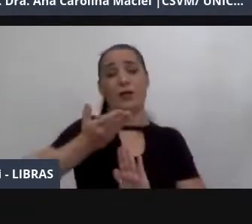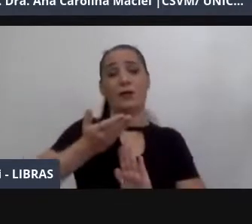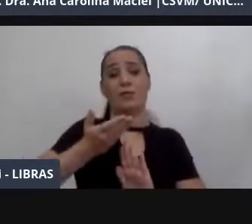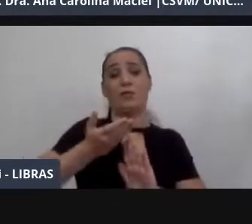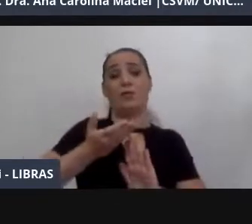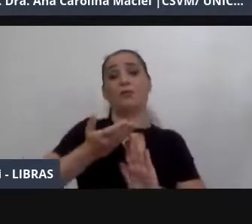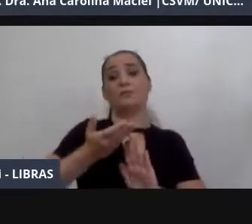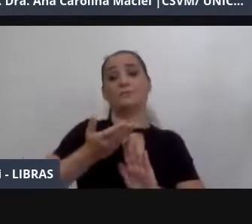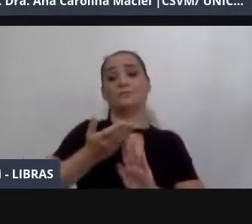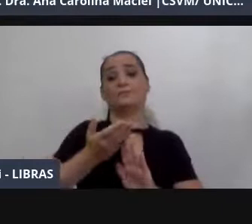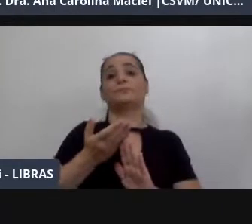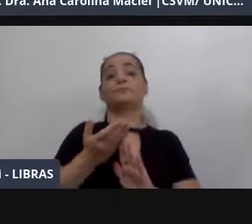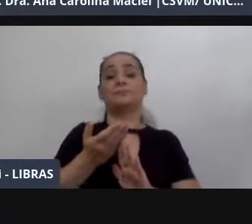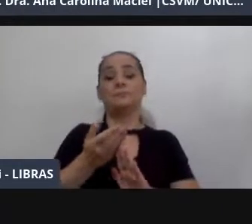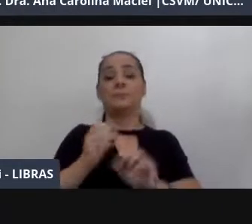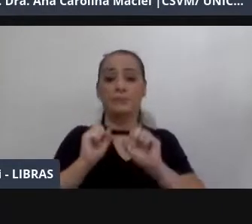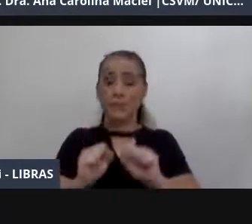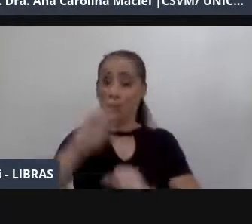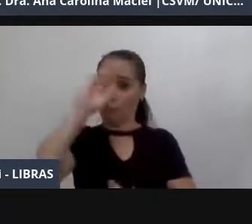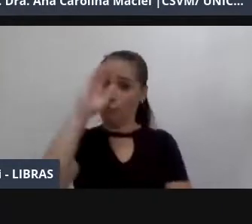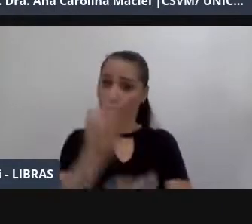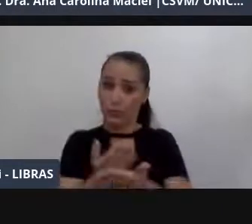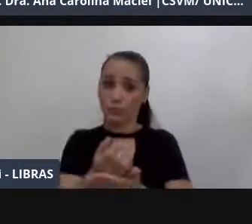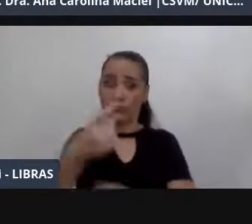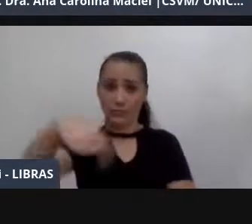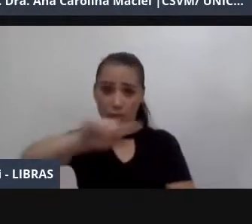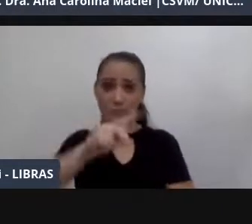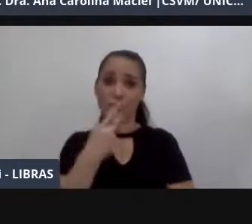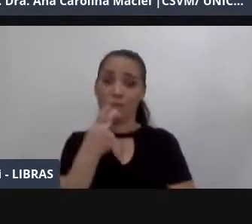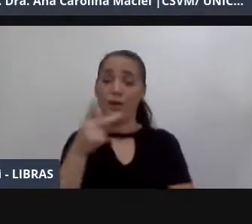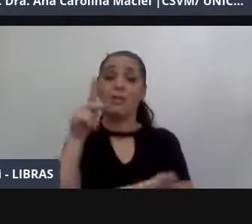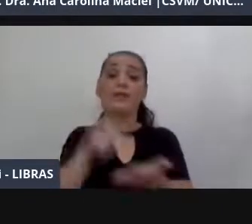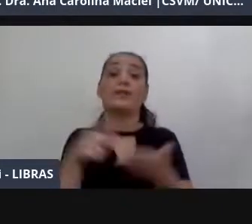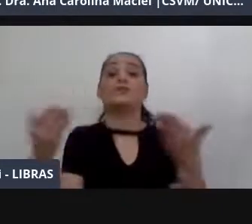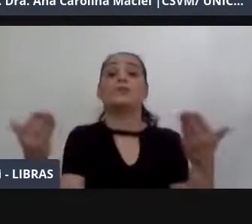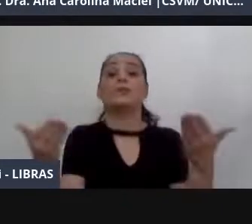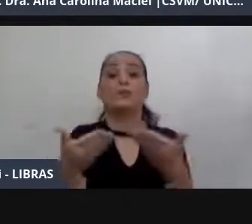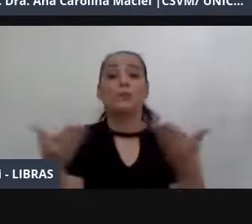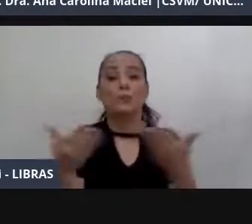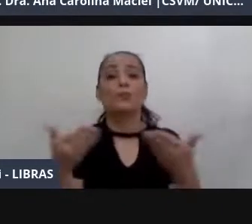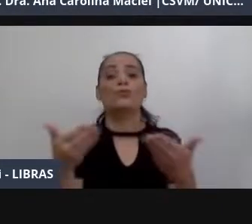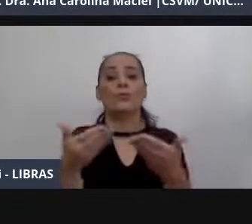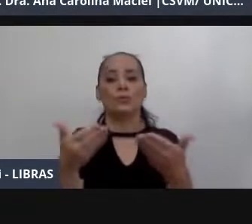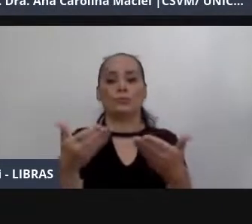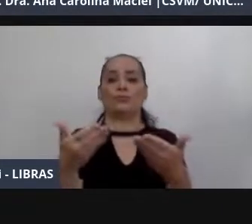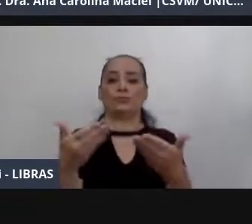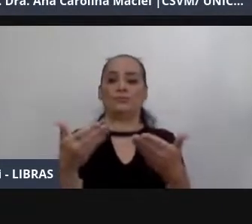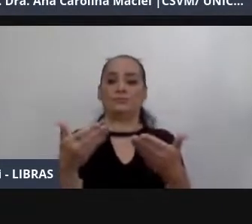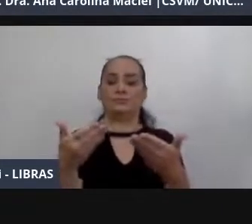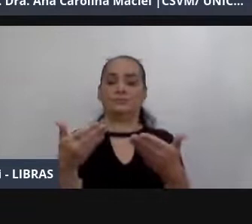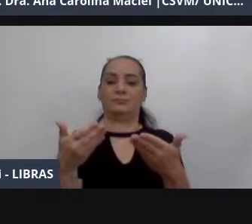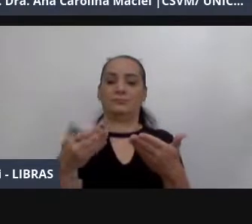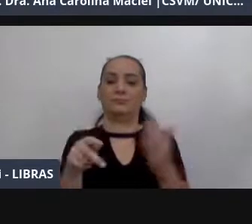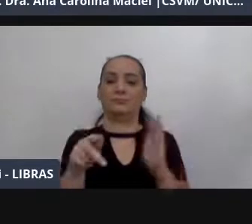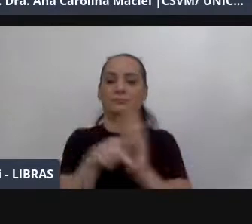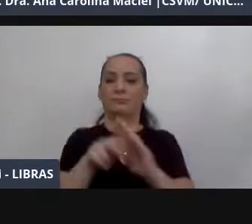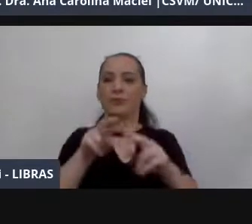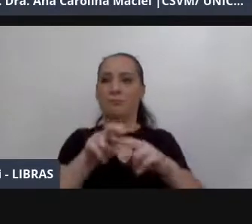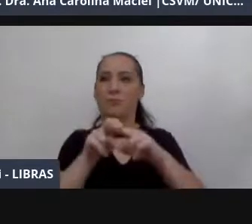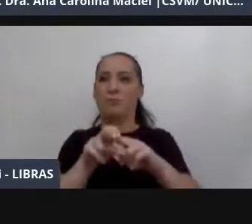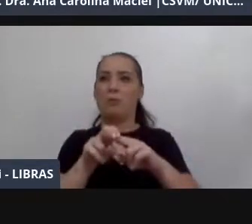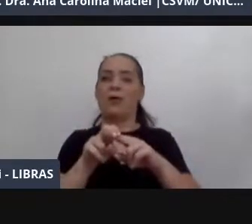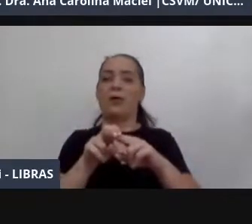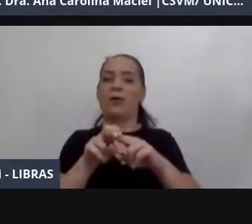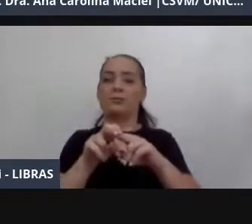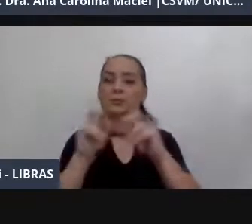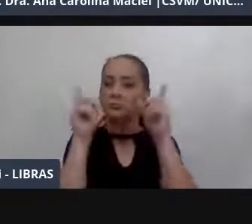pode confiar, eu estou falando de alguém que, na verdade, hoje, até por causa dessas dificuldades todas,